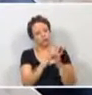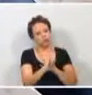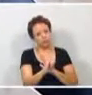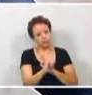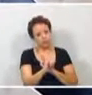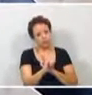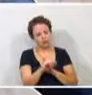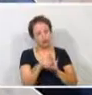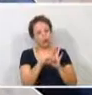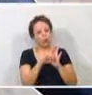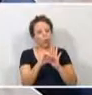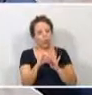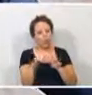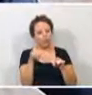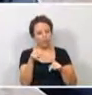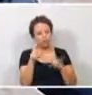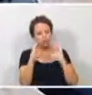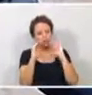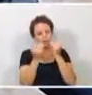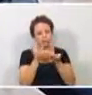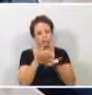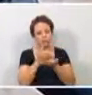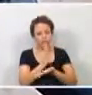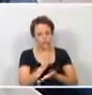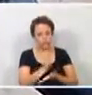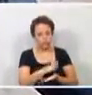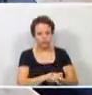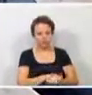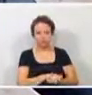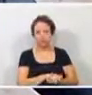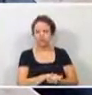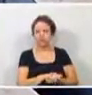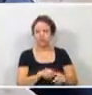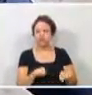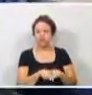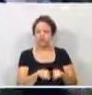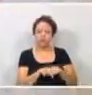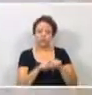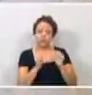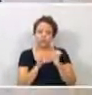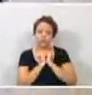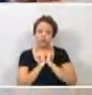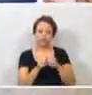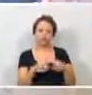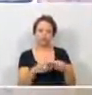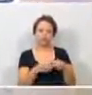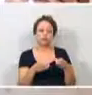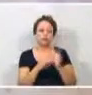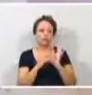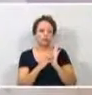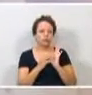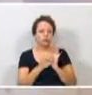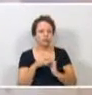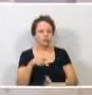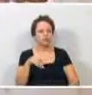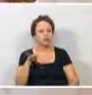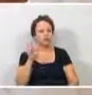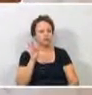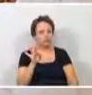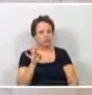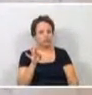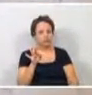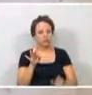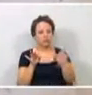por uma lei aprovada por esta casa, inclusive com os membros do PT, transformando ela